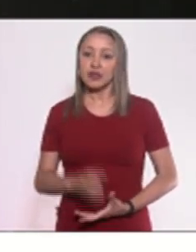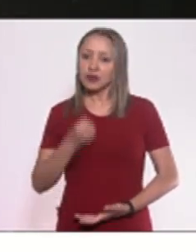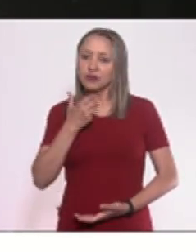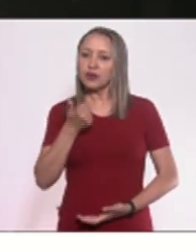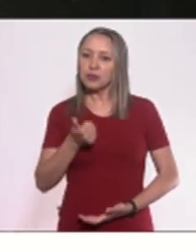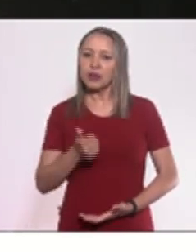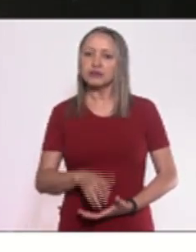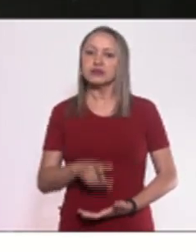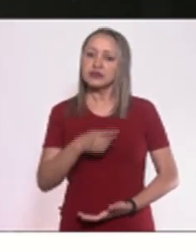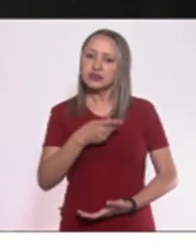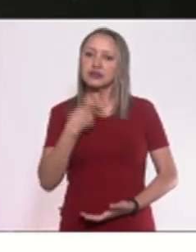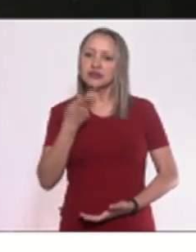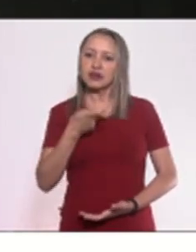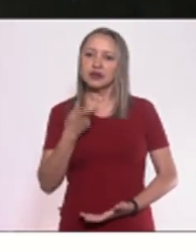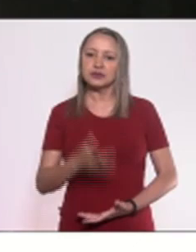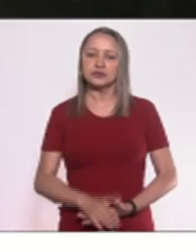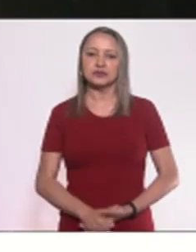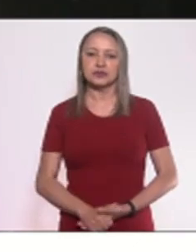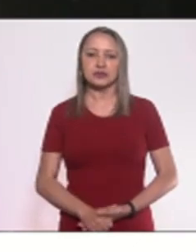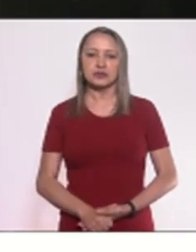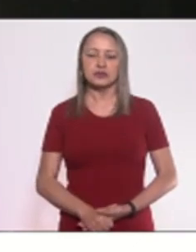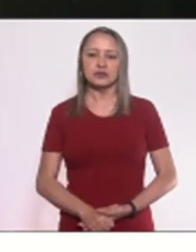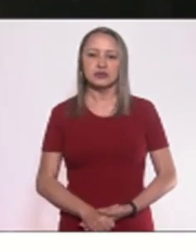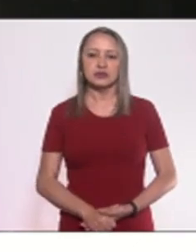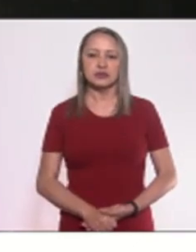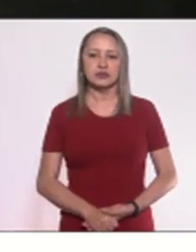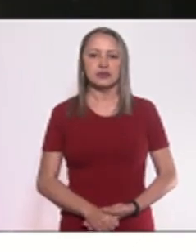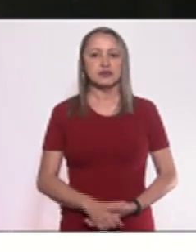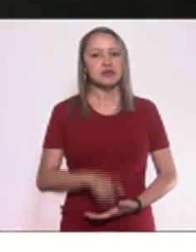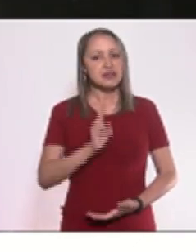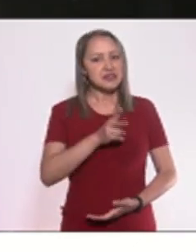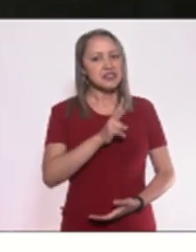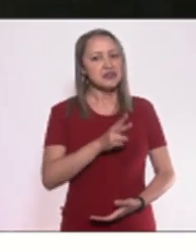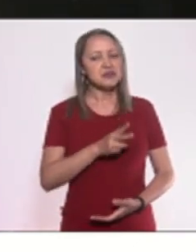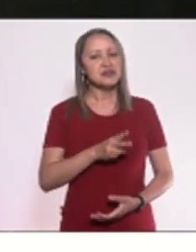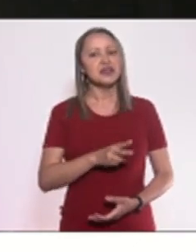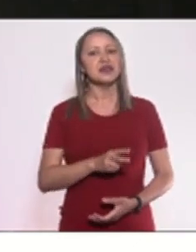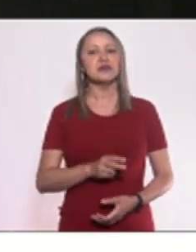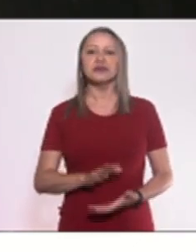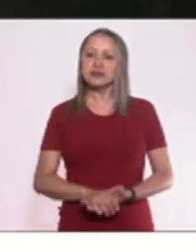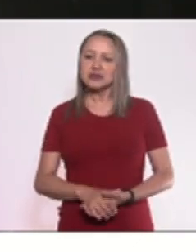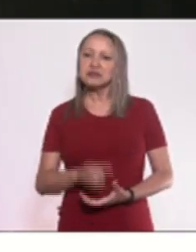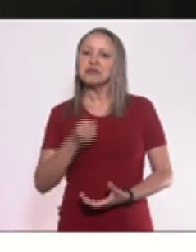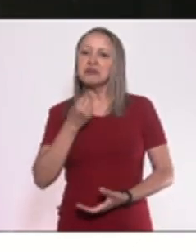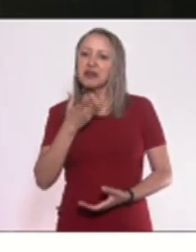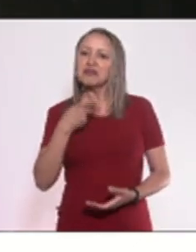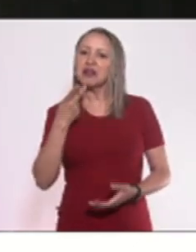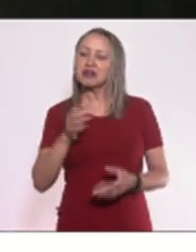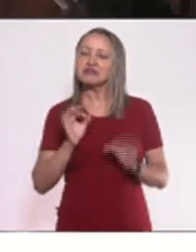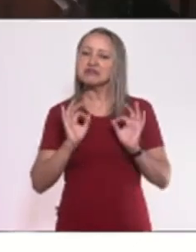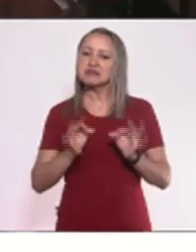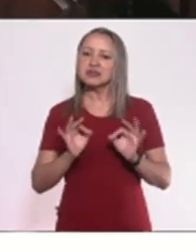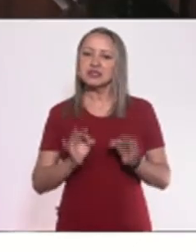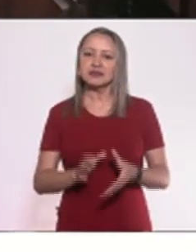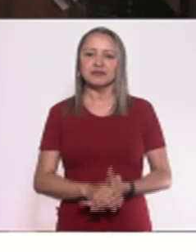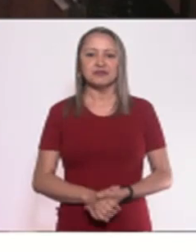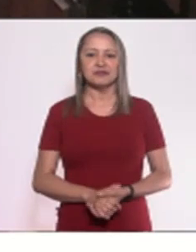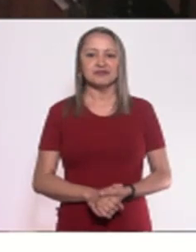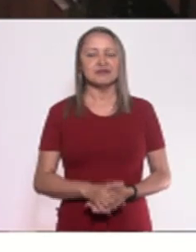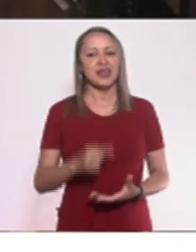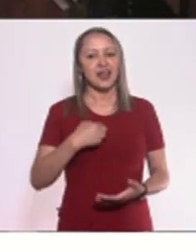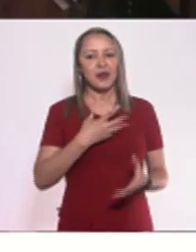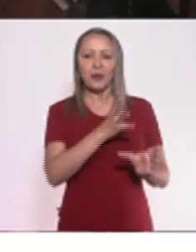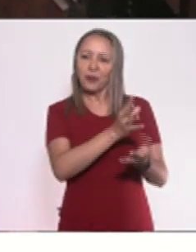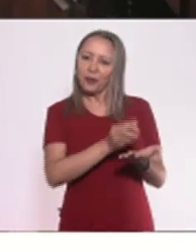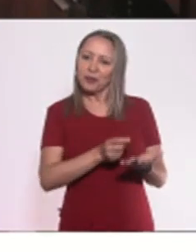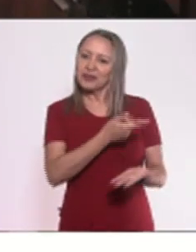extremamente contemplada pela colocação de Vossa Excelência. Muito obrigado, senhora presidente. Sempre brilhante. Muito obrigado. E muito bem colocado. Sigo os caminhos de Vossa